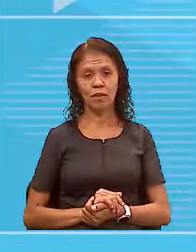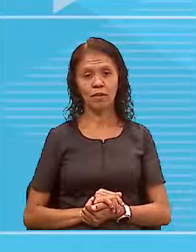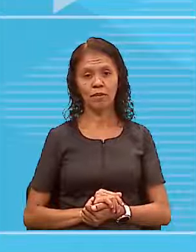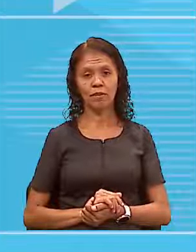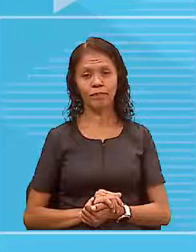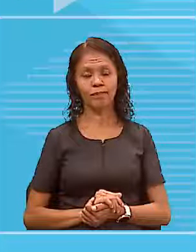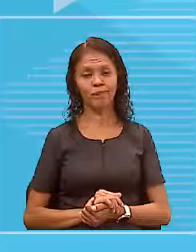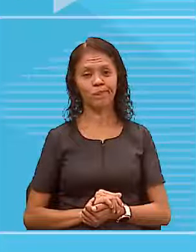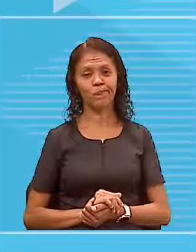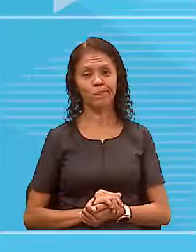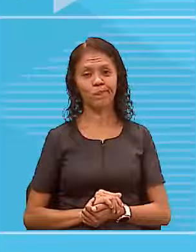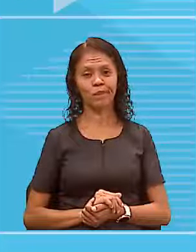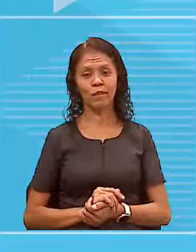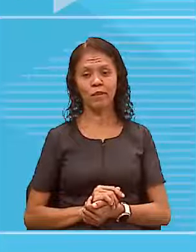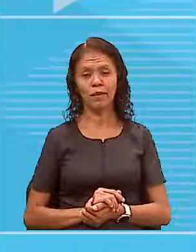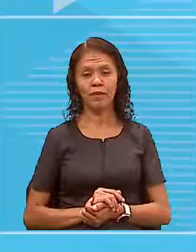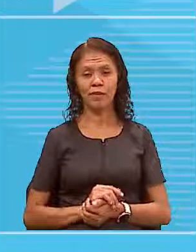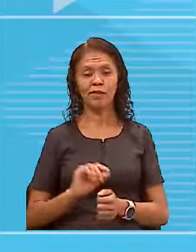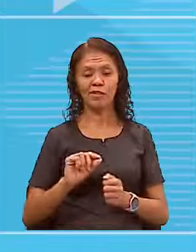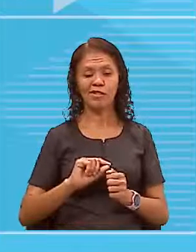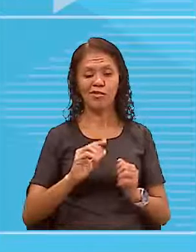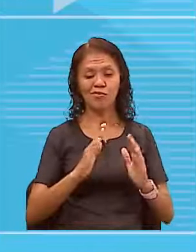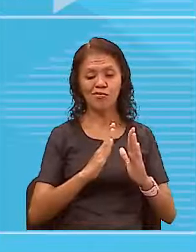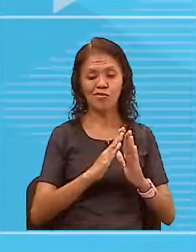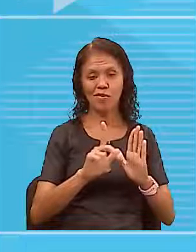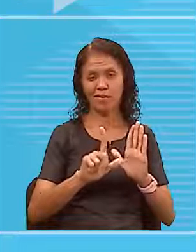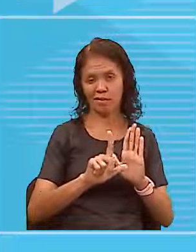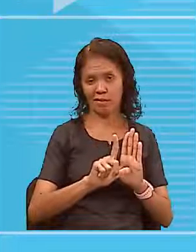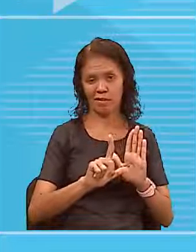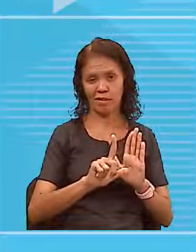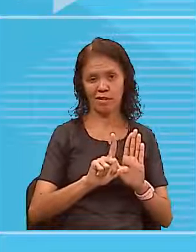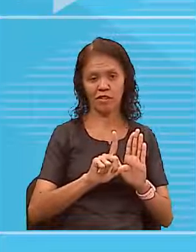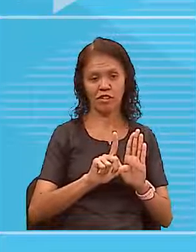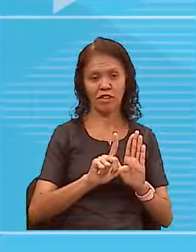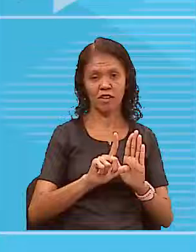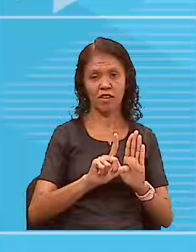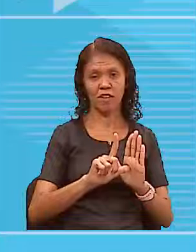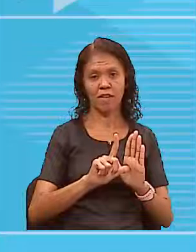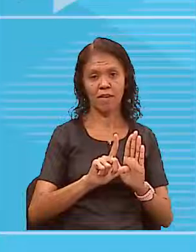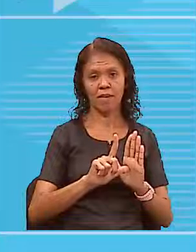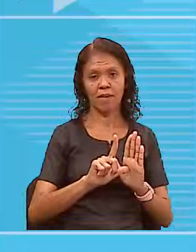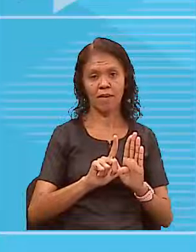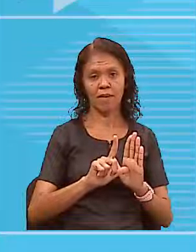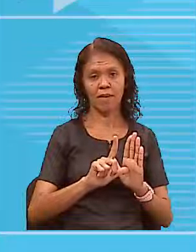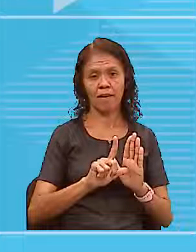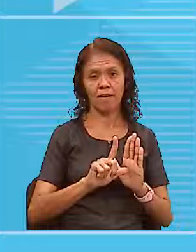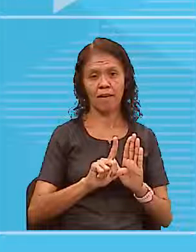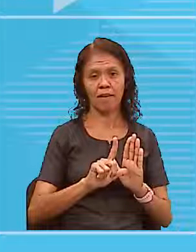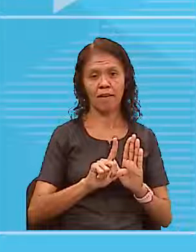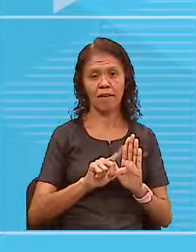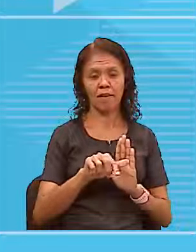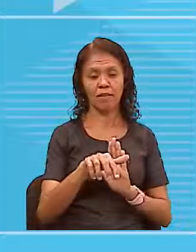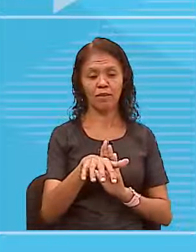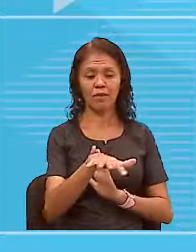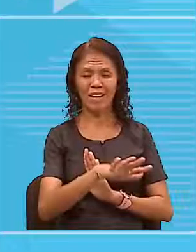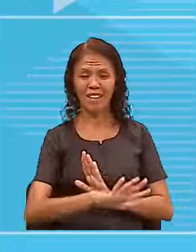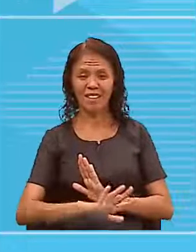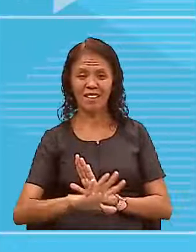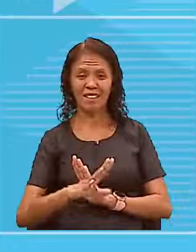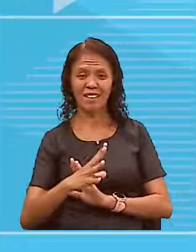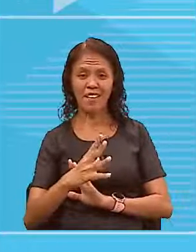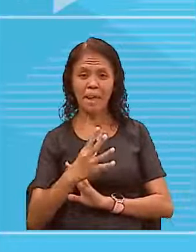filhos. Muito. Por isso que o levantamento de estatística é importante. Aí eu entro com o levantamento do IBGE, que é feito em 10 em 10